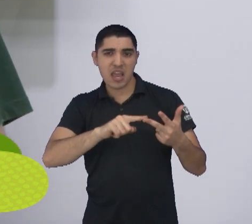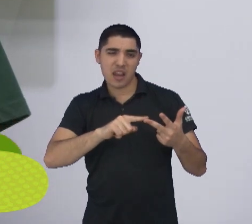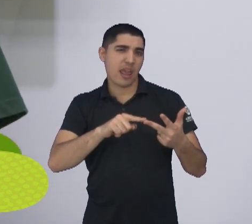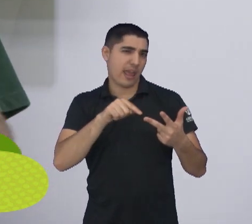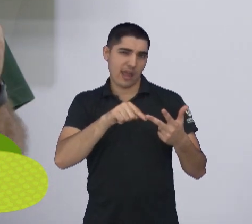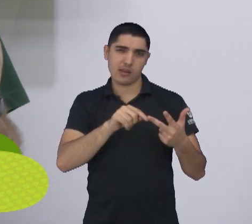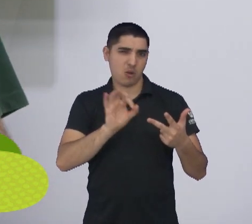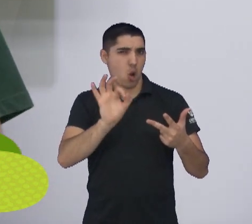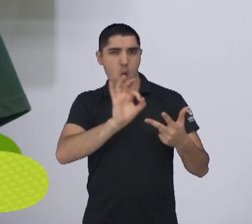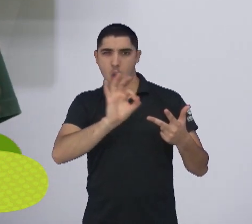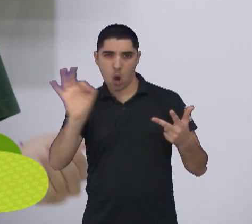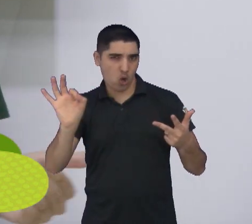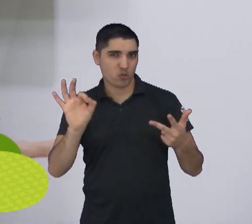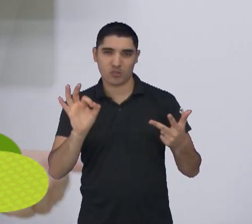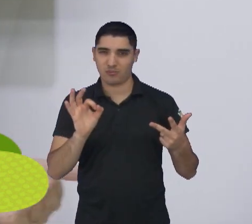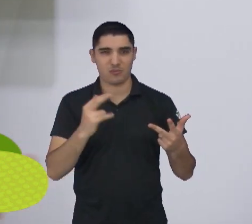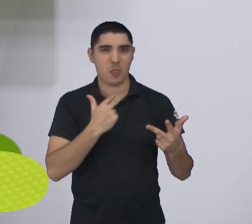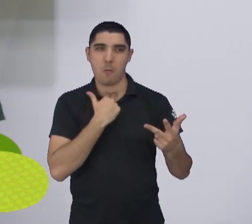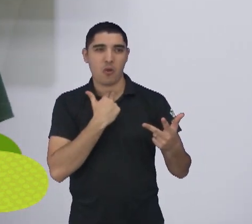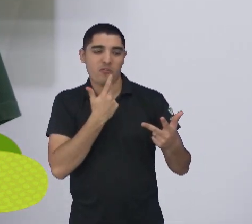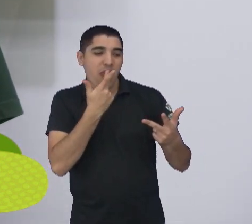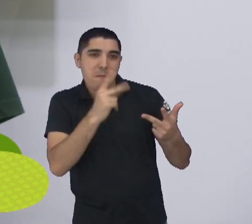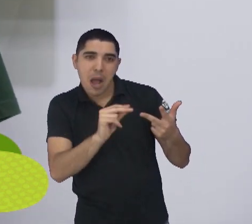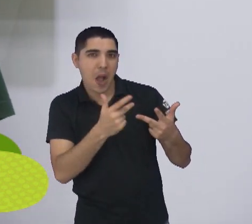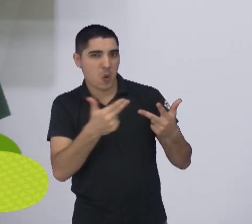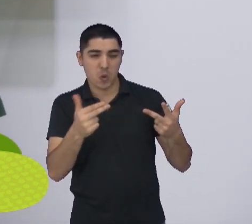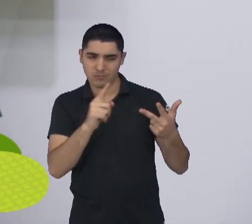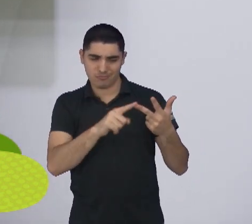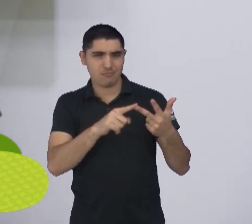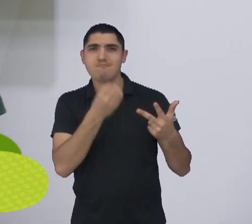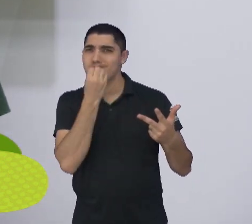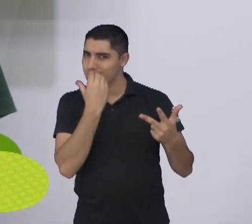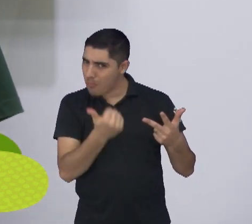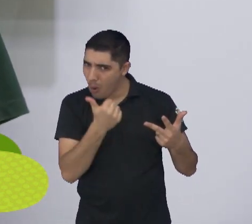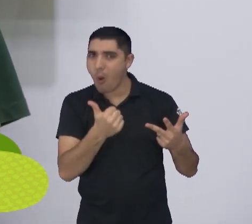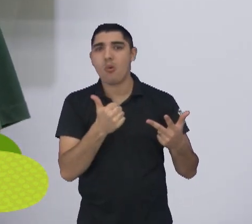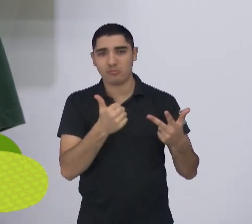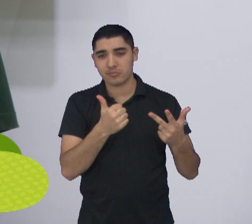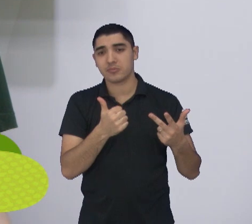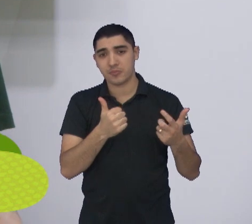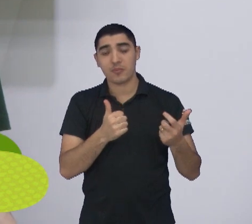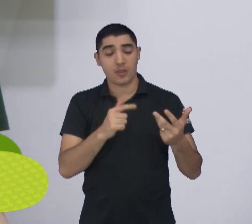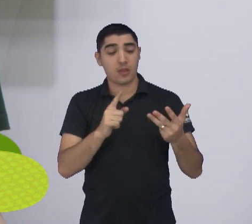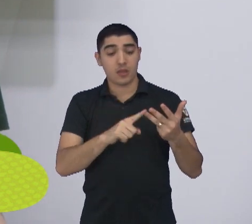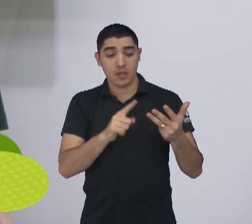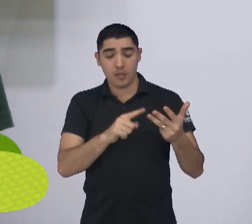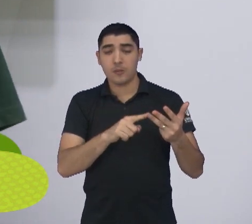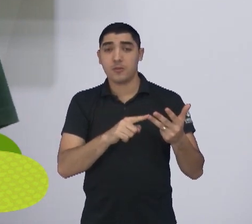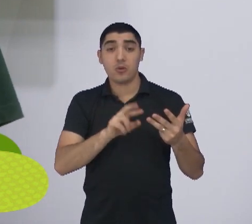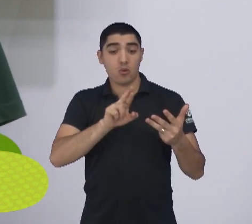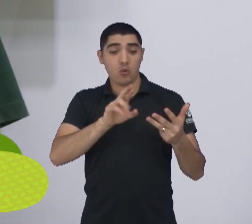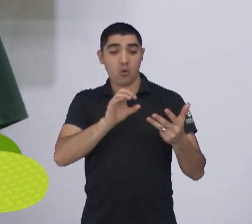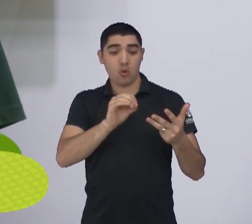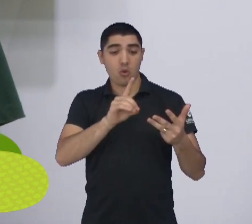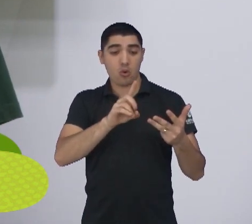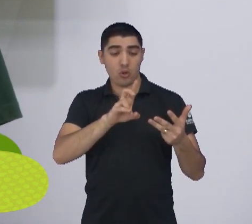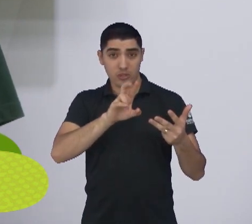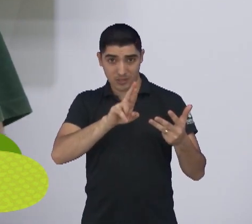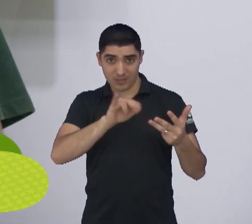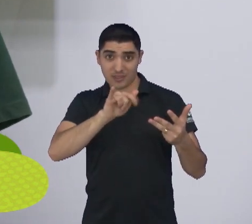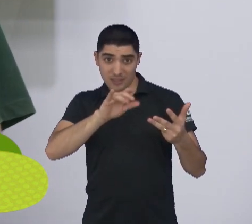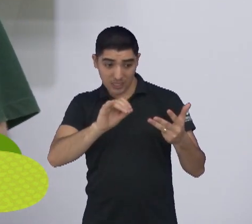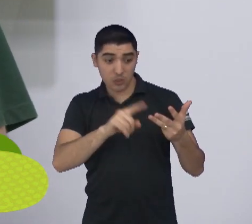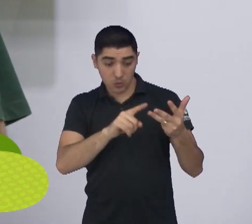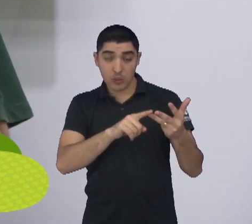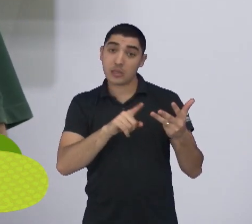gente não tem o que falar contra ele, né, que ele foi muito bem na Copa Paulista, artilheiro. E agora o Rodrigo Andrade também é outro jogador.